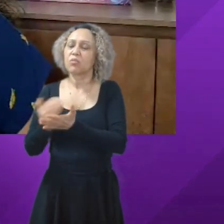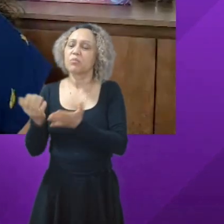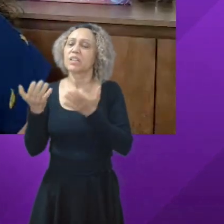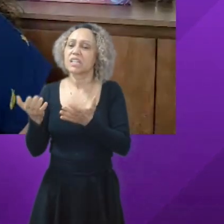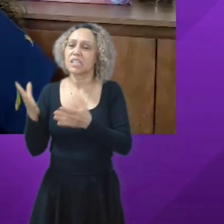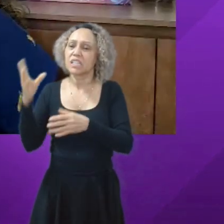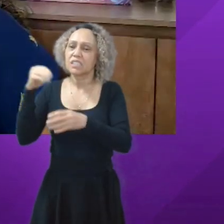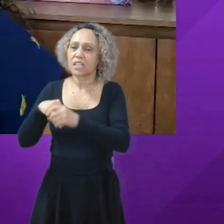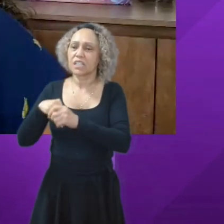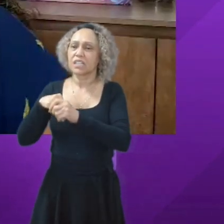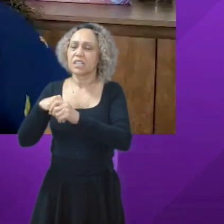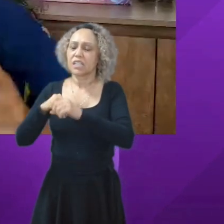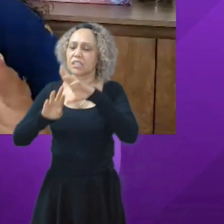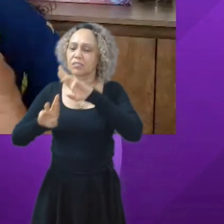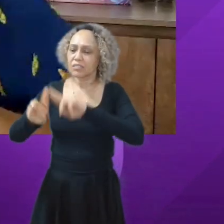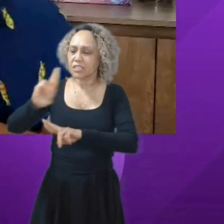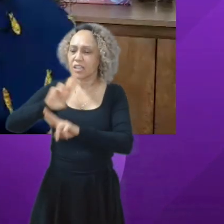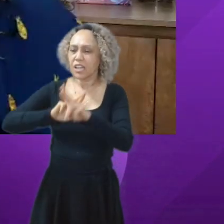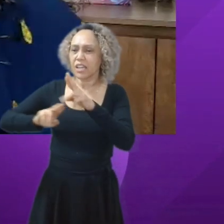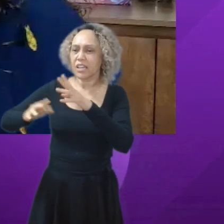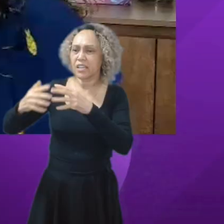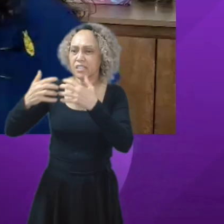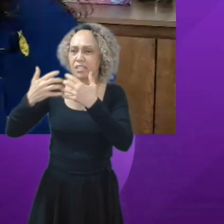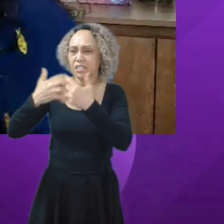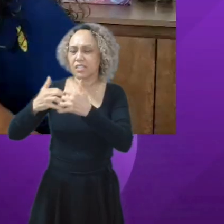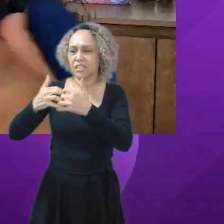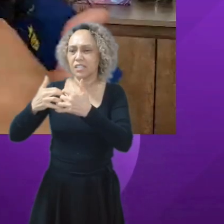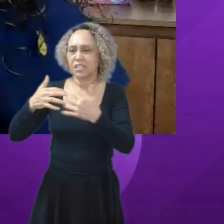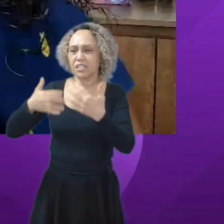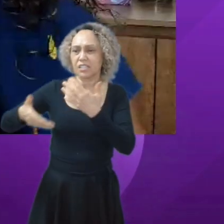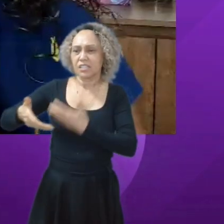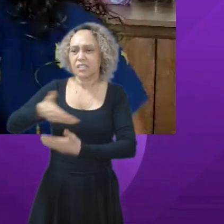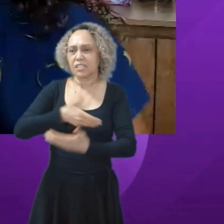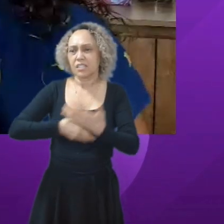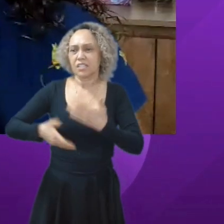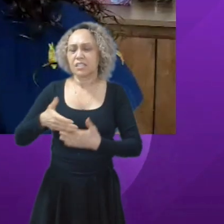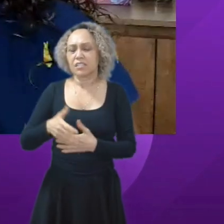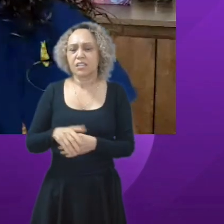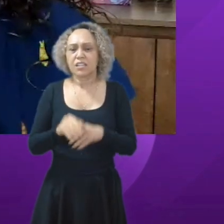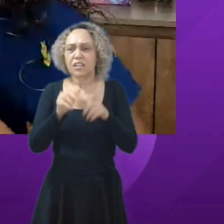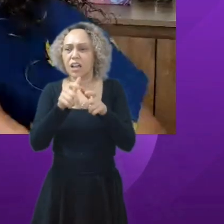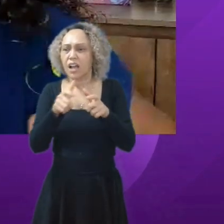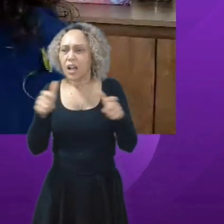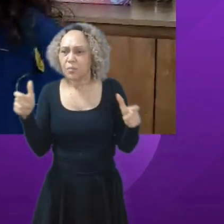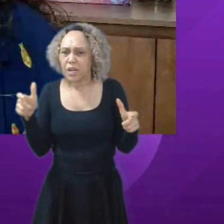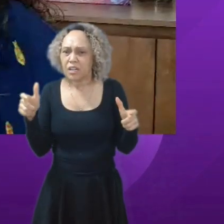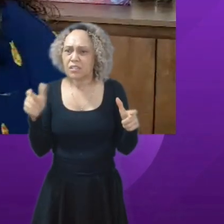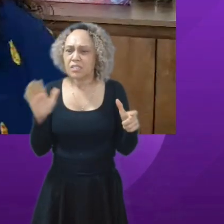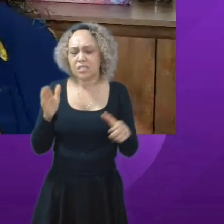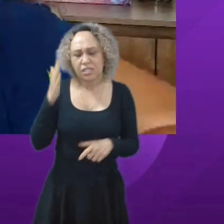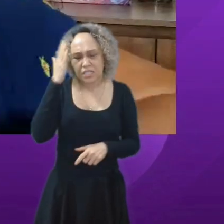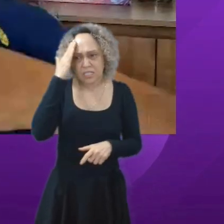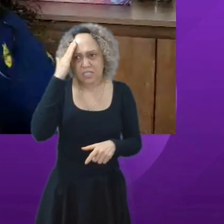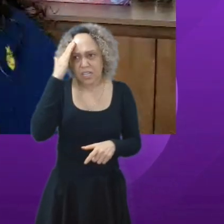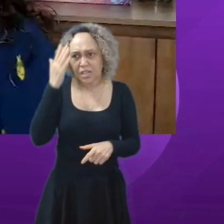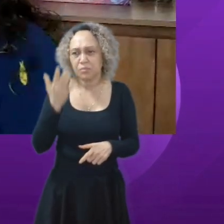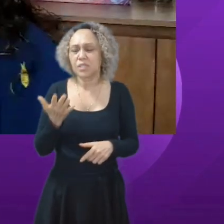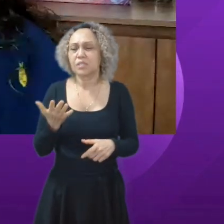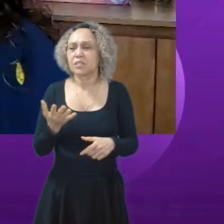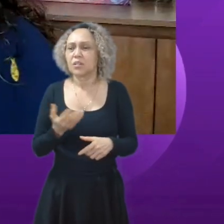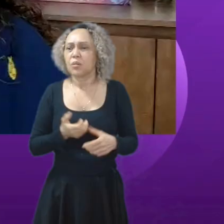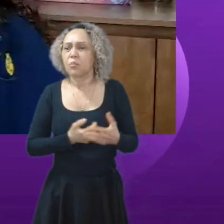de puxá-las. Então, elas falaram, não, sobre esses temas, a maioria eu já sei muita coisa, mas me falta discutir